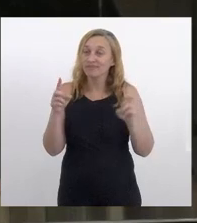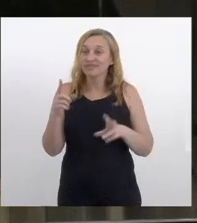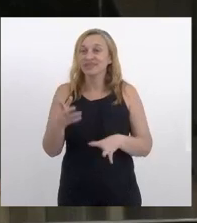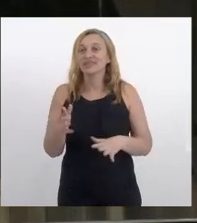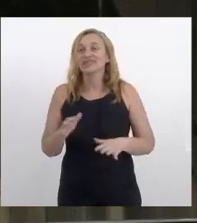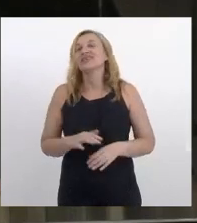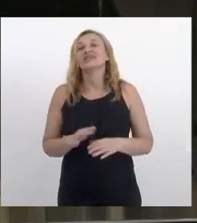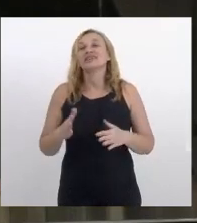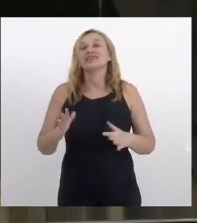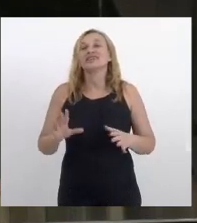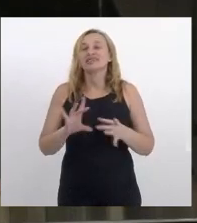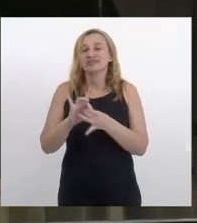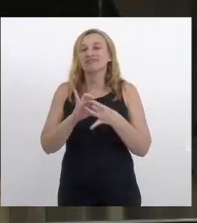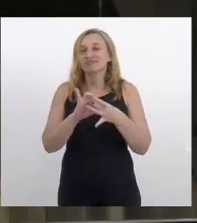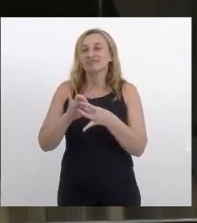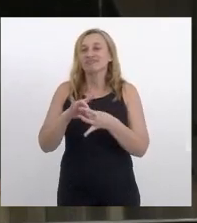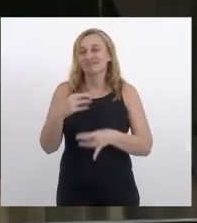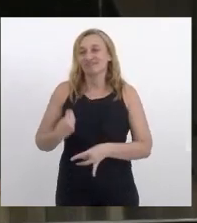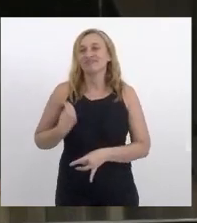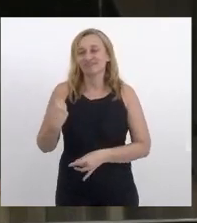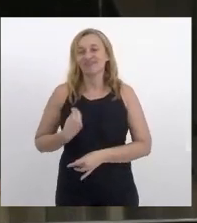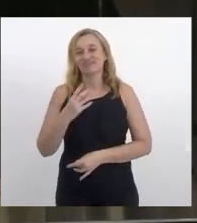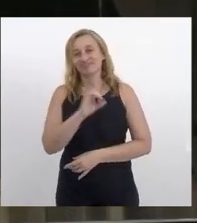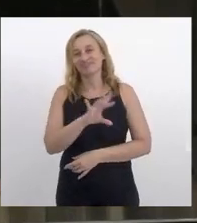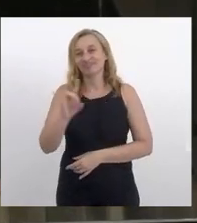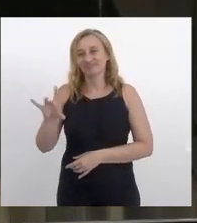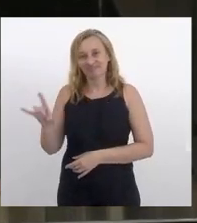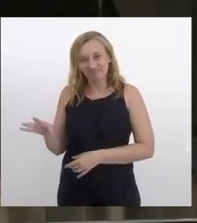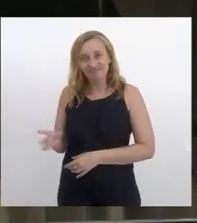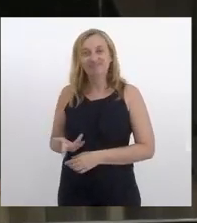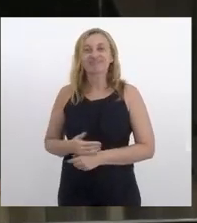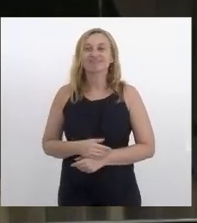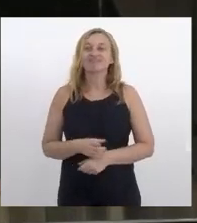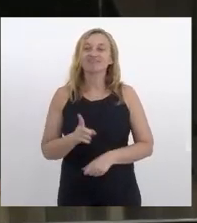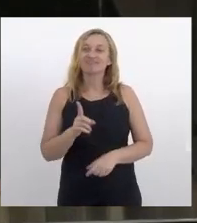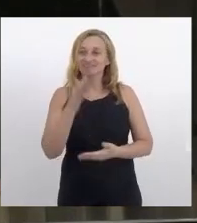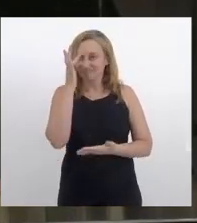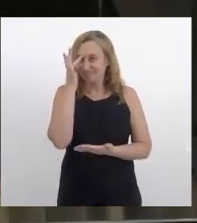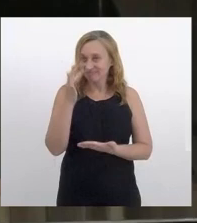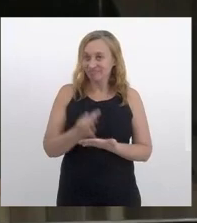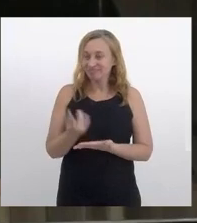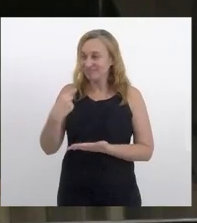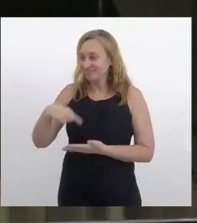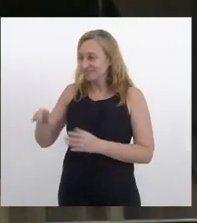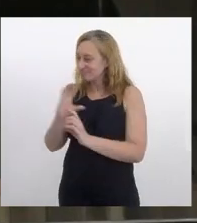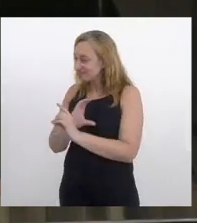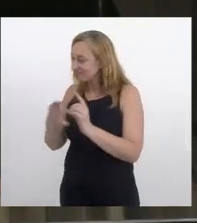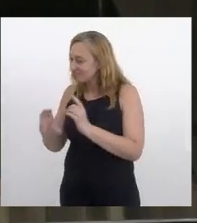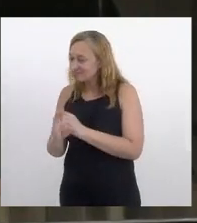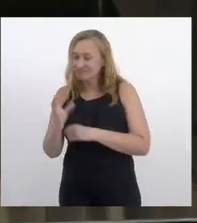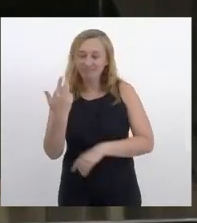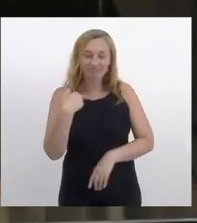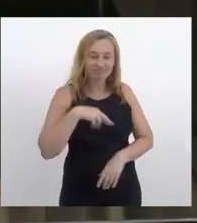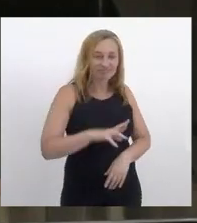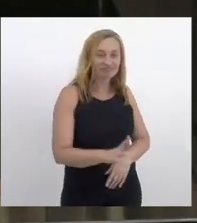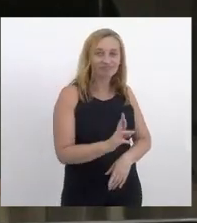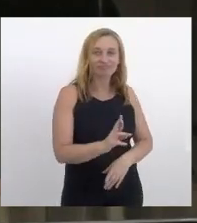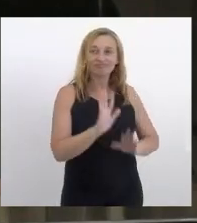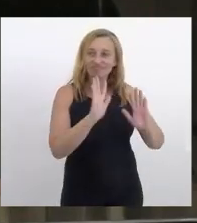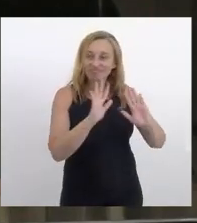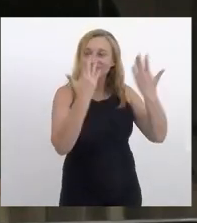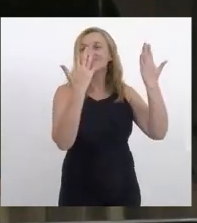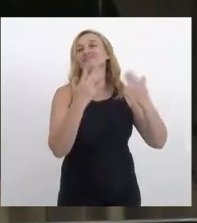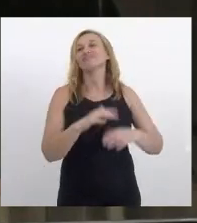essa fraternidade. Cada um depois, na hora da sua fé, vai ao seu culto, à sua religião, à sua